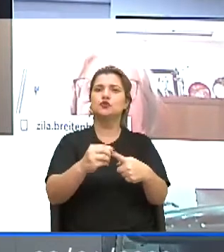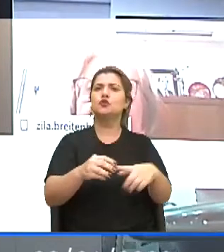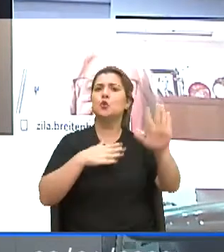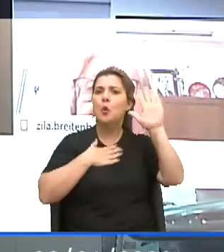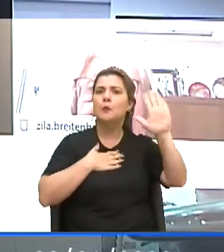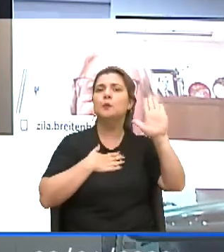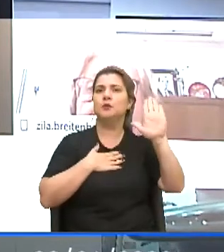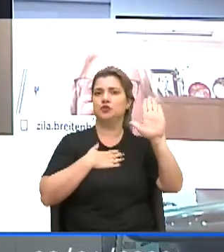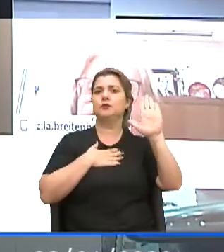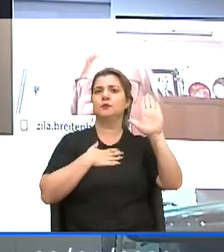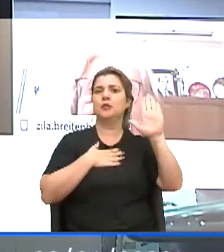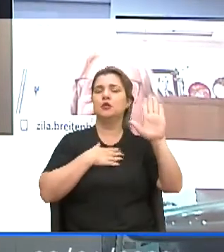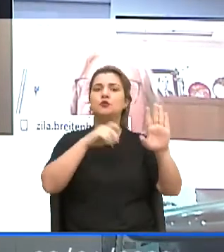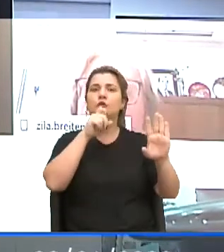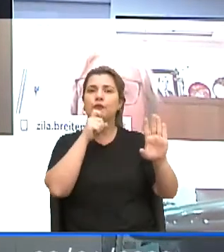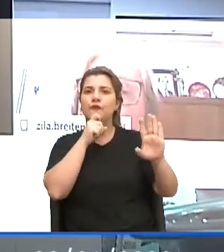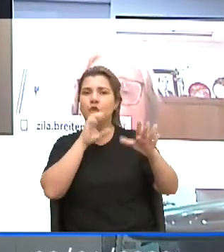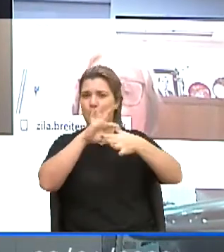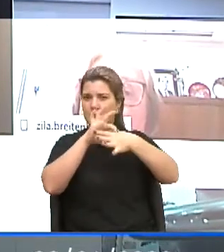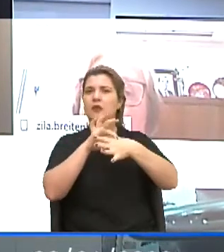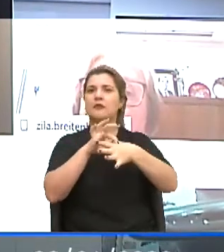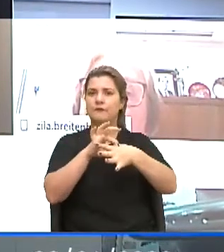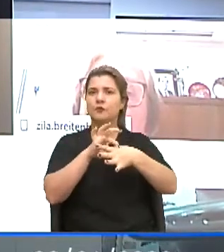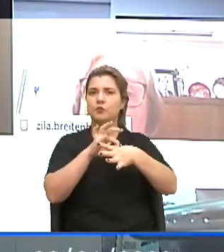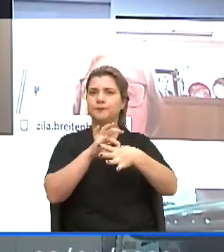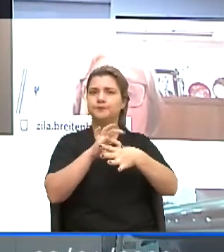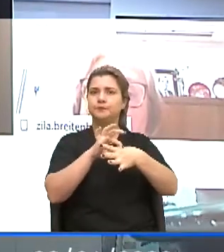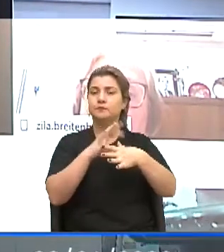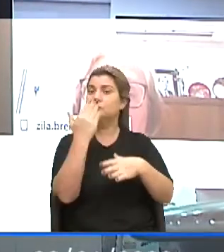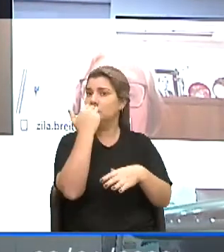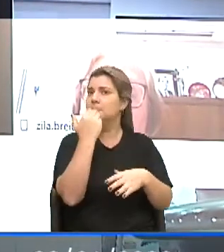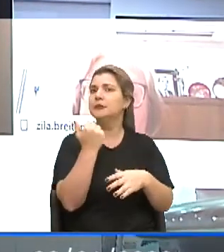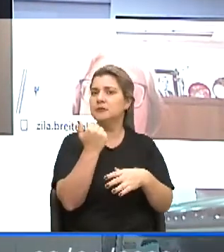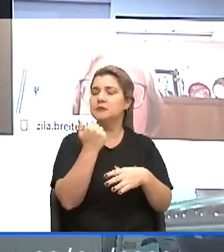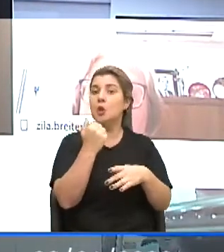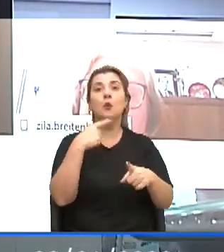toda a nossa cadeia produtiva da alimentação. Então, o nosso trabalhador